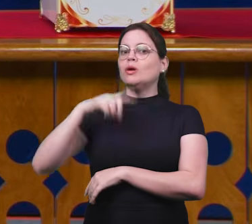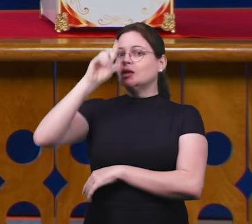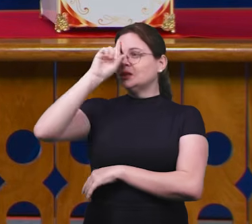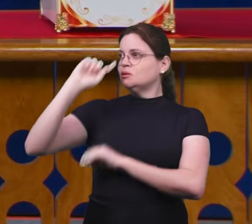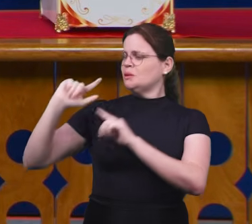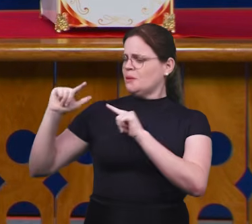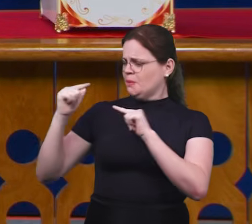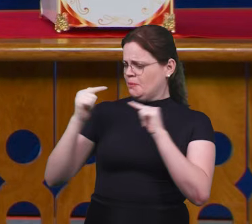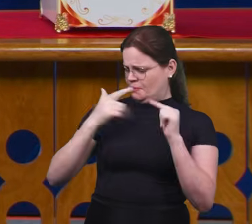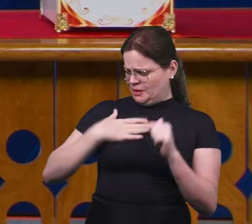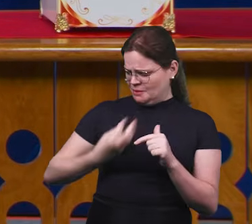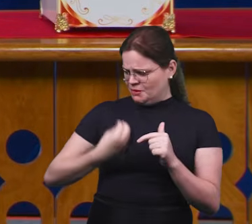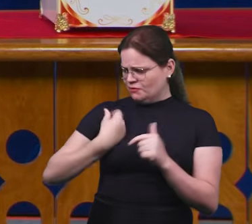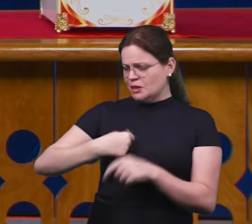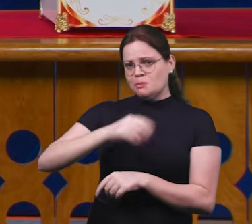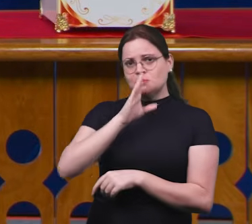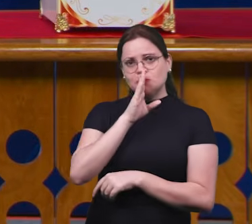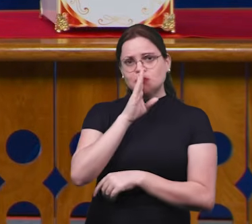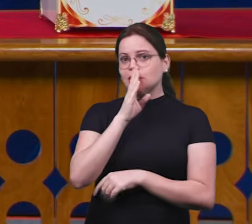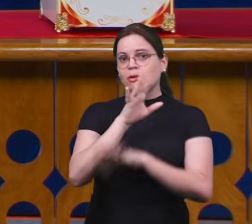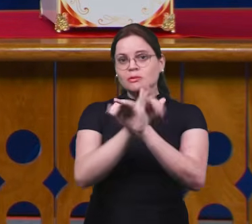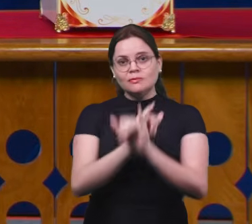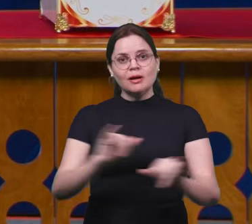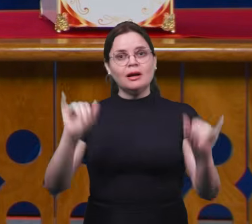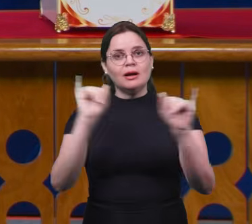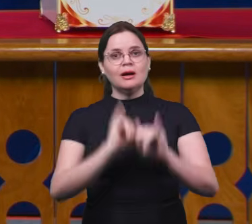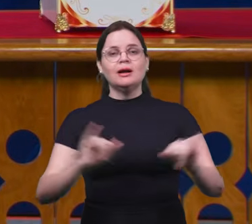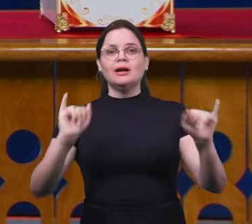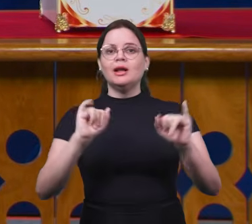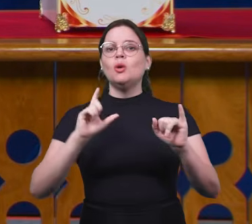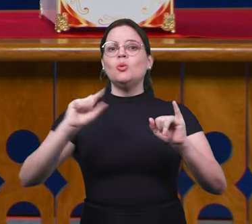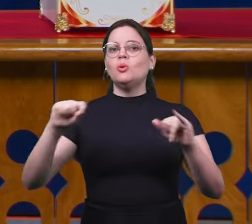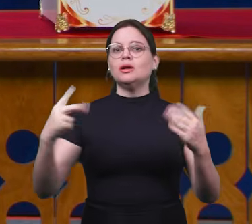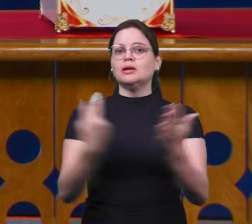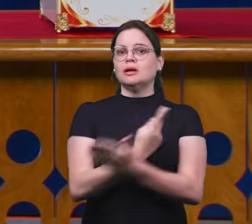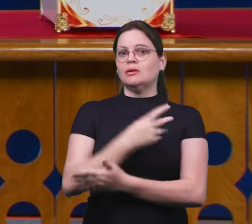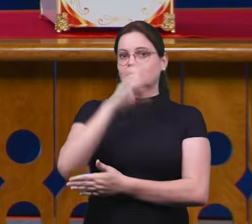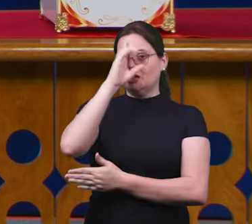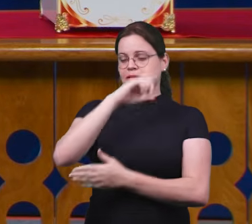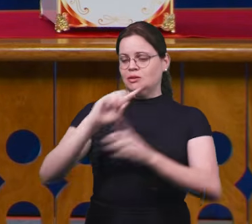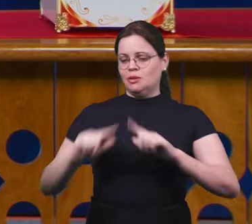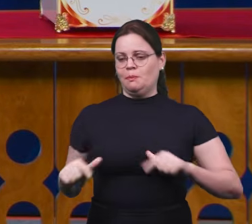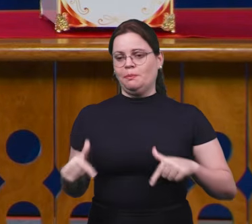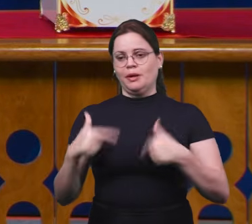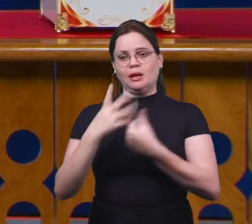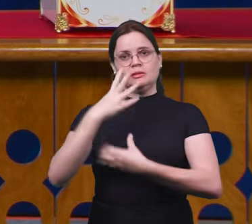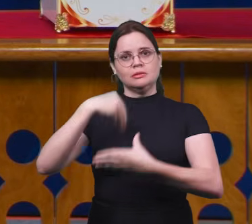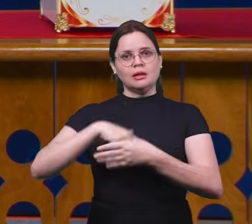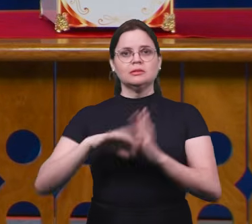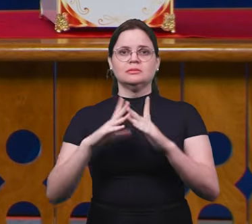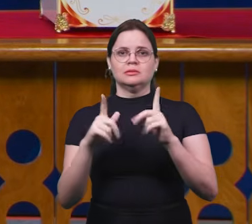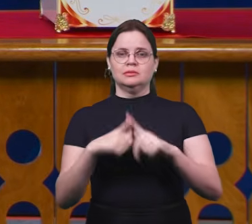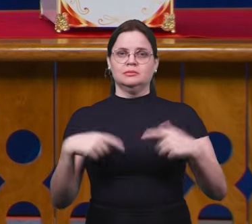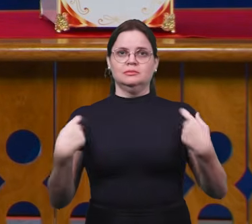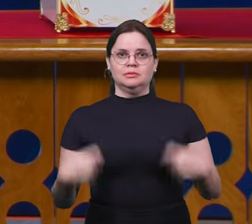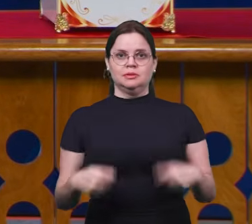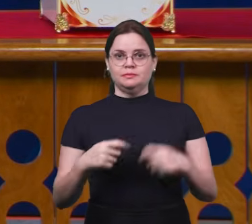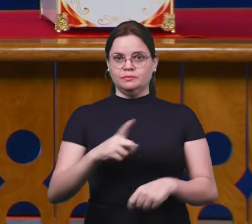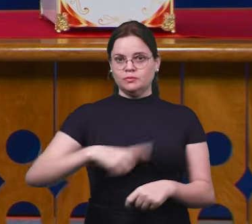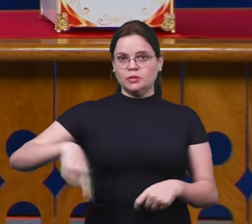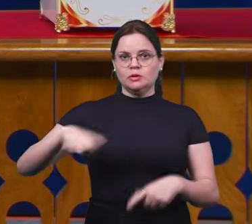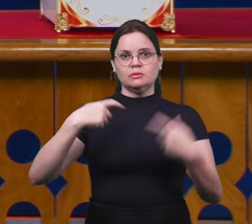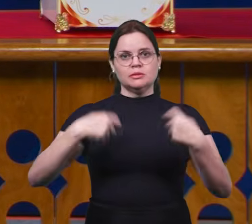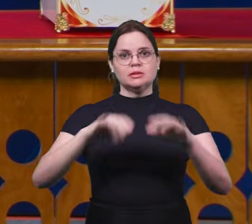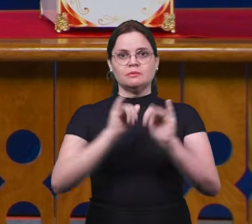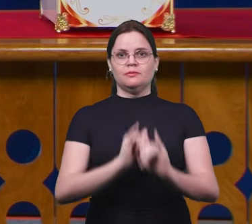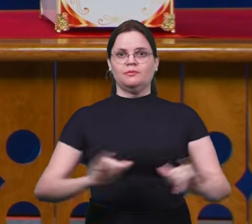Deus tem feito na nossa vida, do que Deus tem feito na vida da sua igreja. E essa igreja, ela tem uma